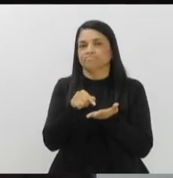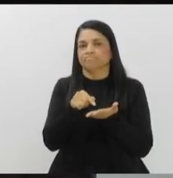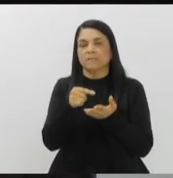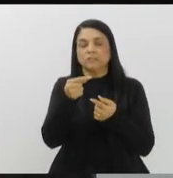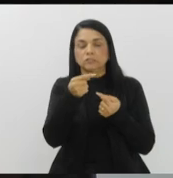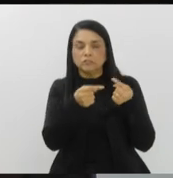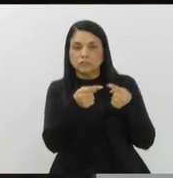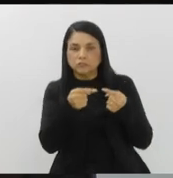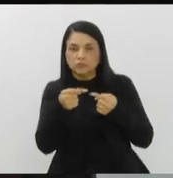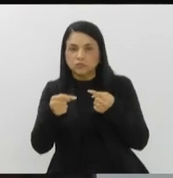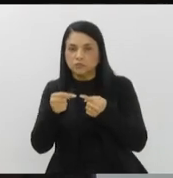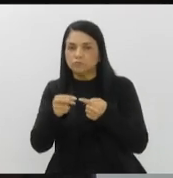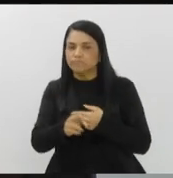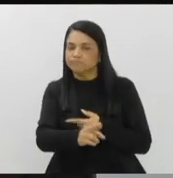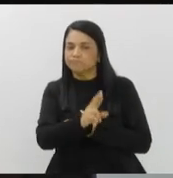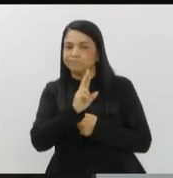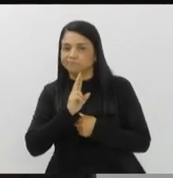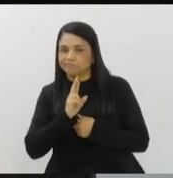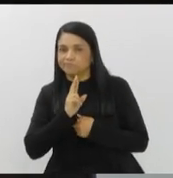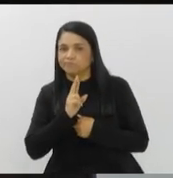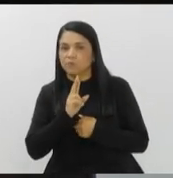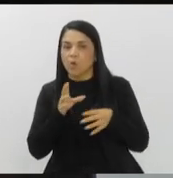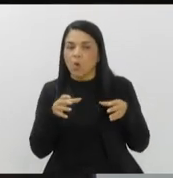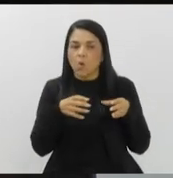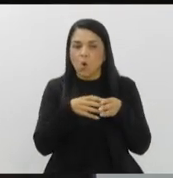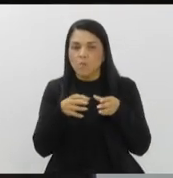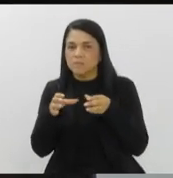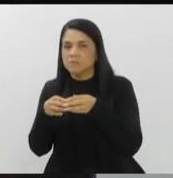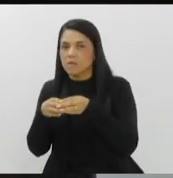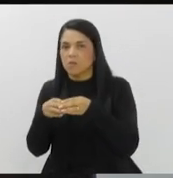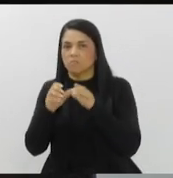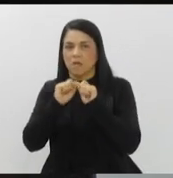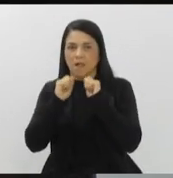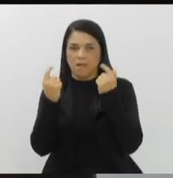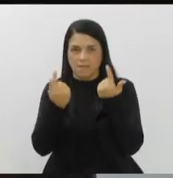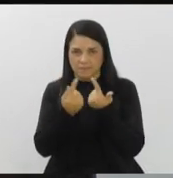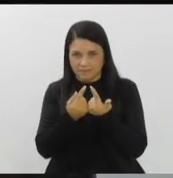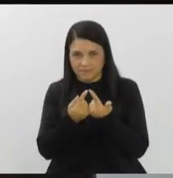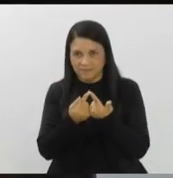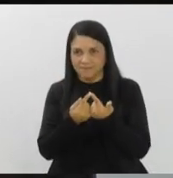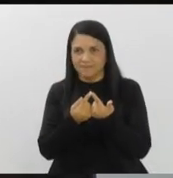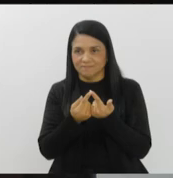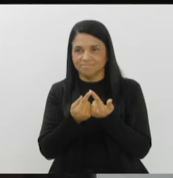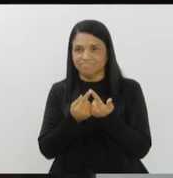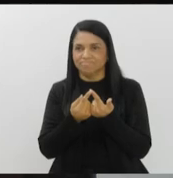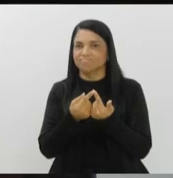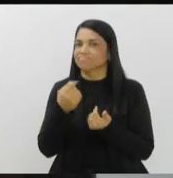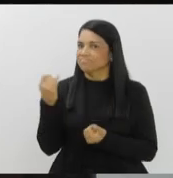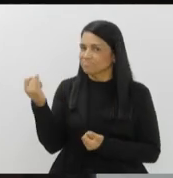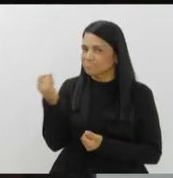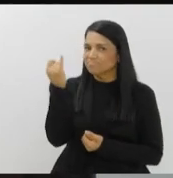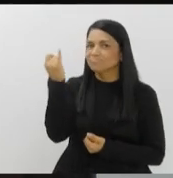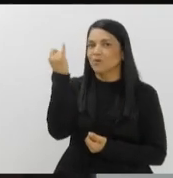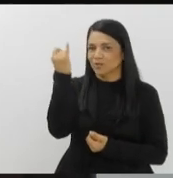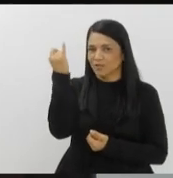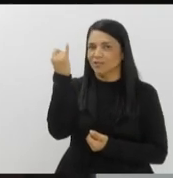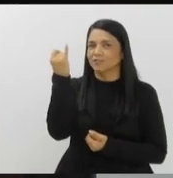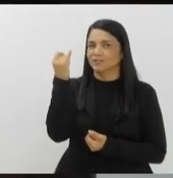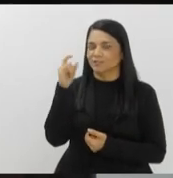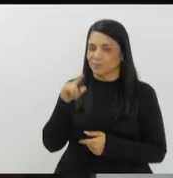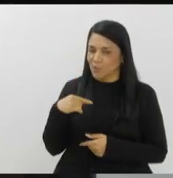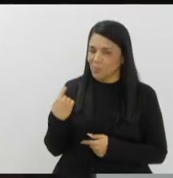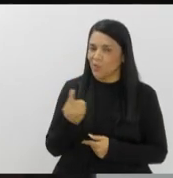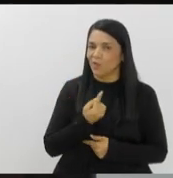discutir os resultados dele com as comissões da LERJ. Isso é bastante importante para a gente também, né? Porque esse